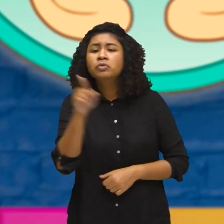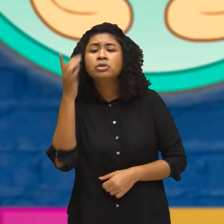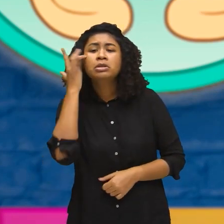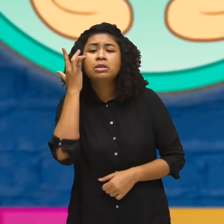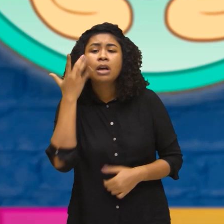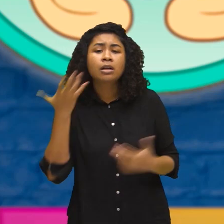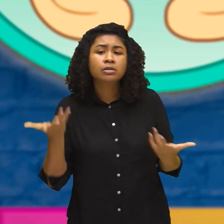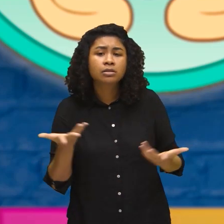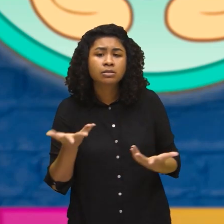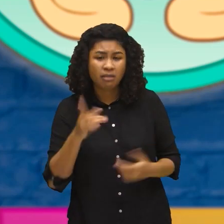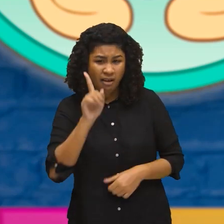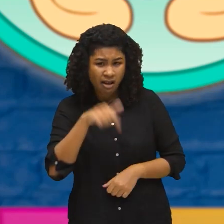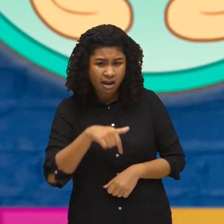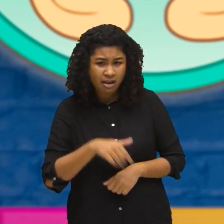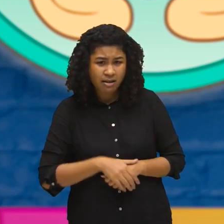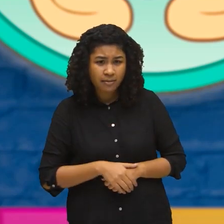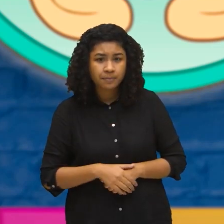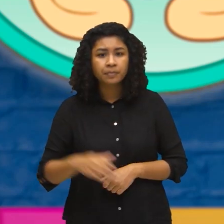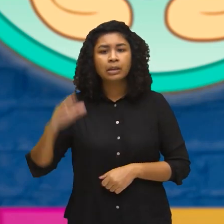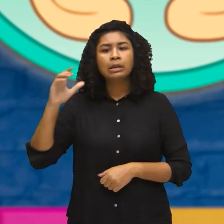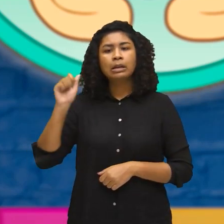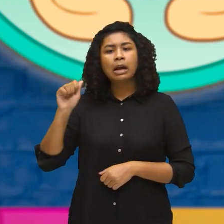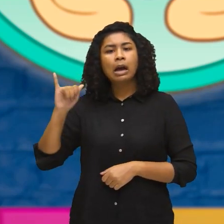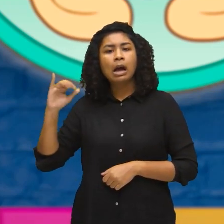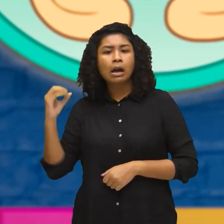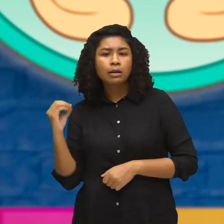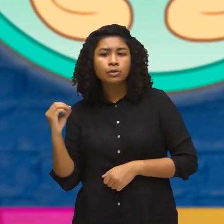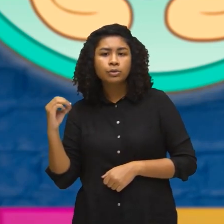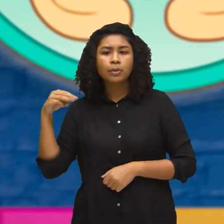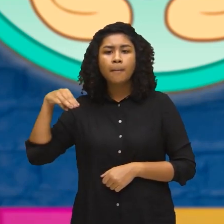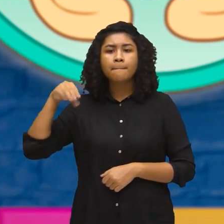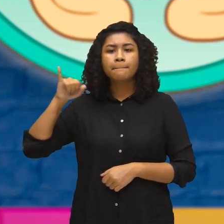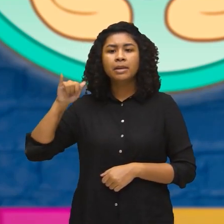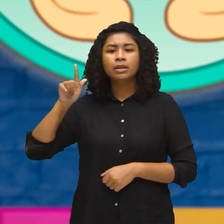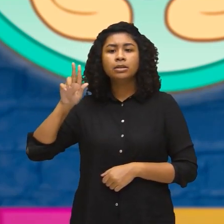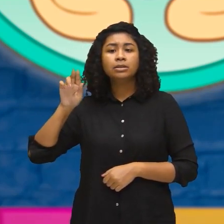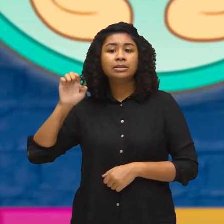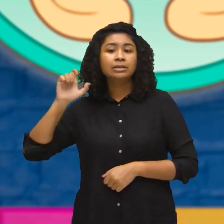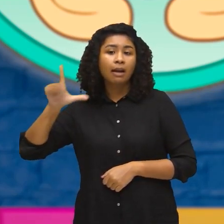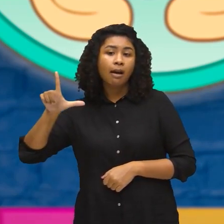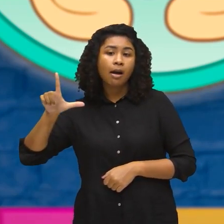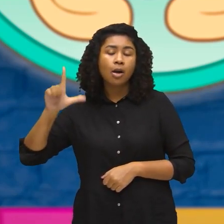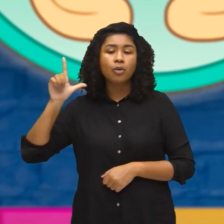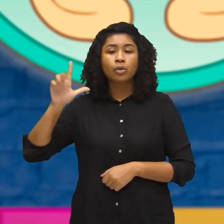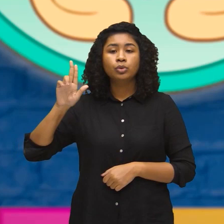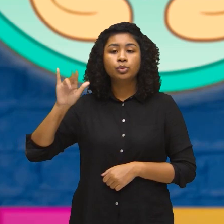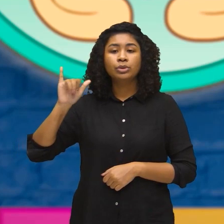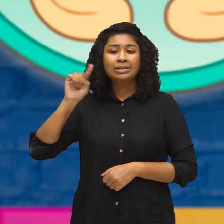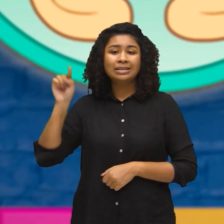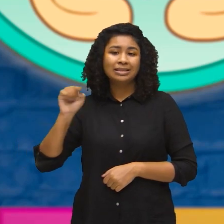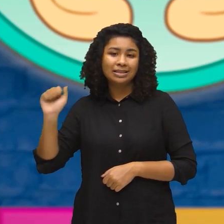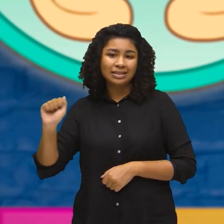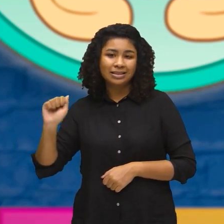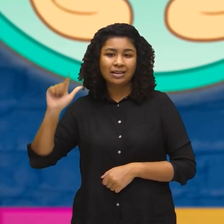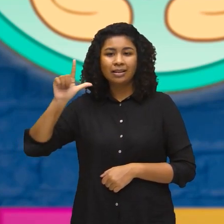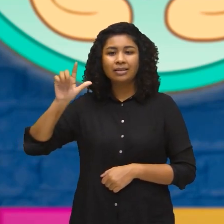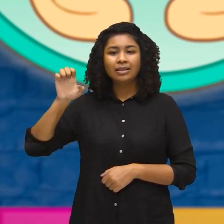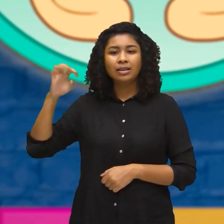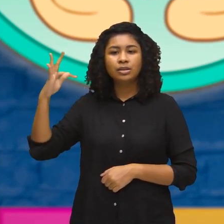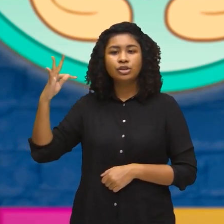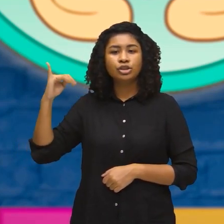Miguel, Luísa, Letícia, você acha que o bullying pode ser considerado crime?